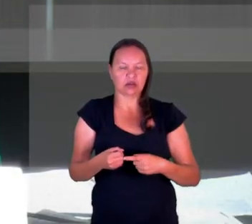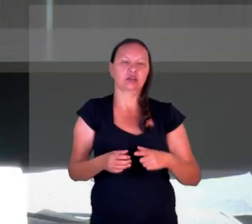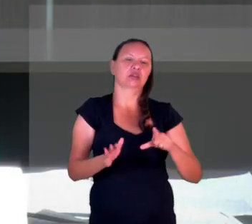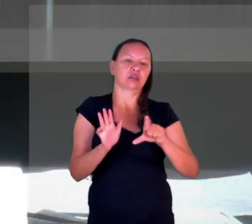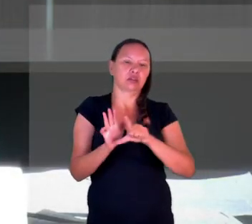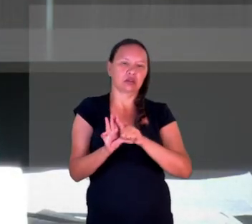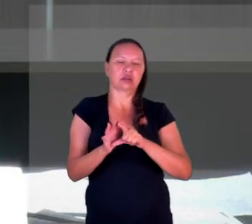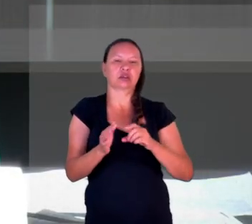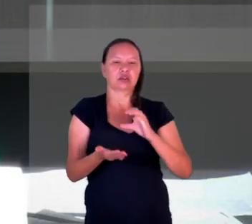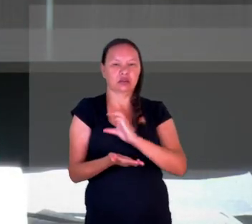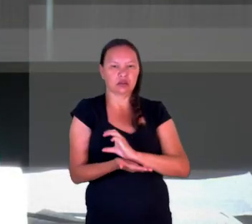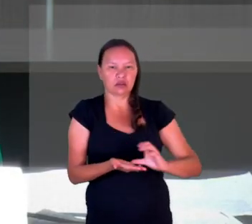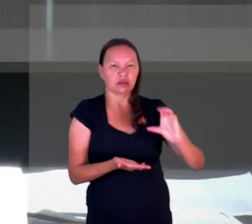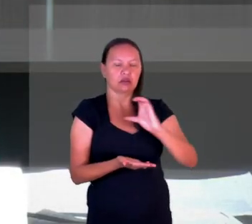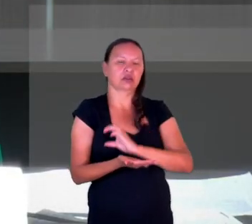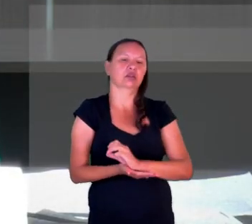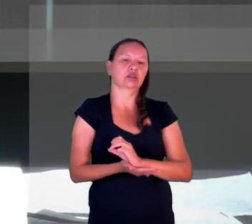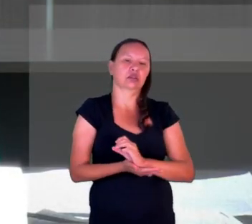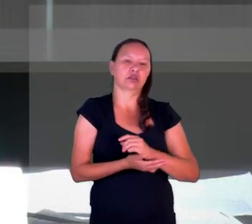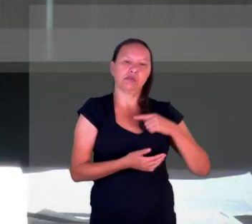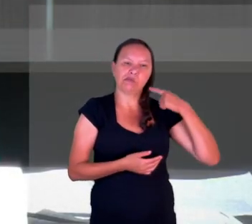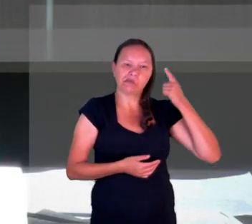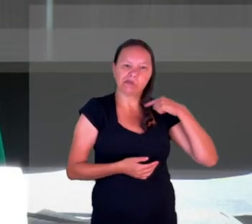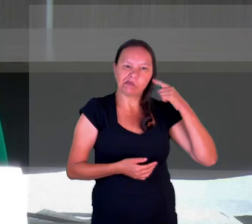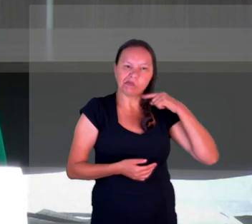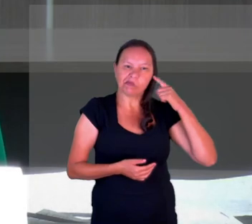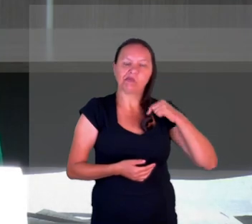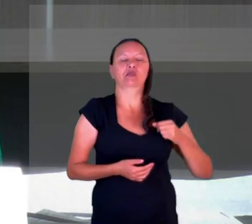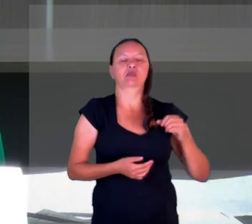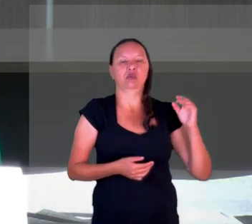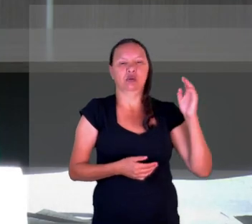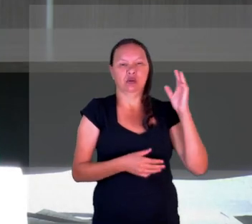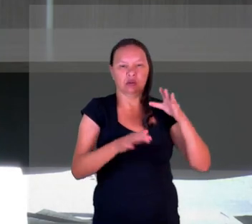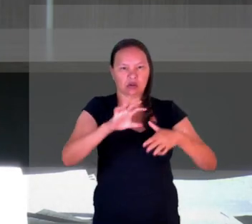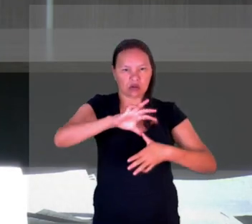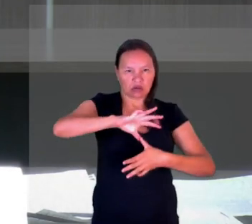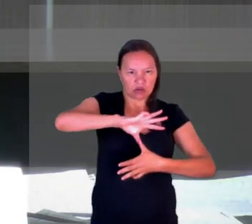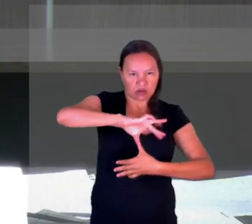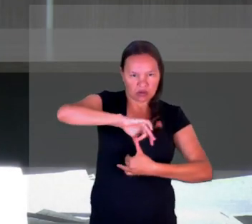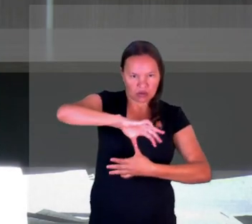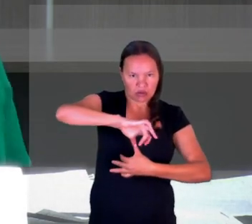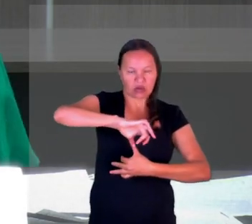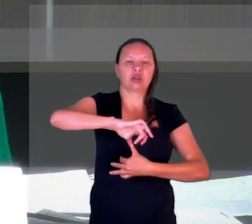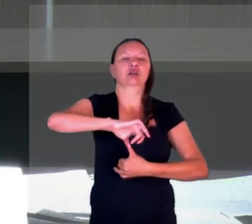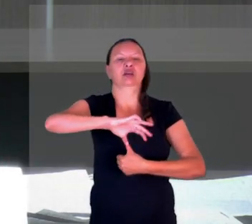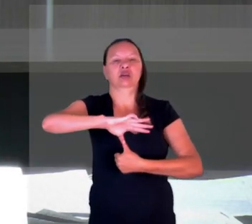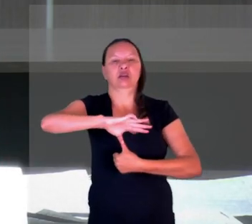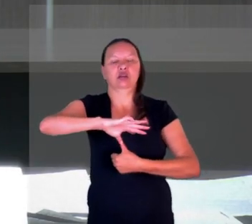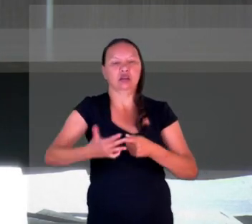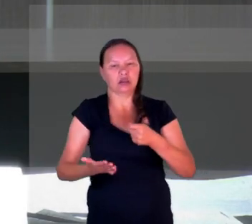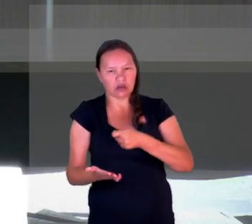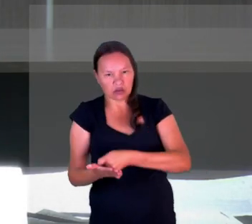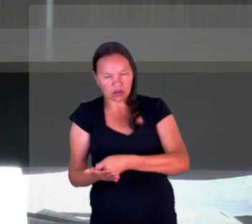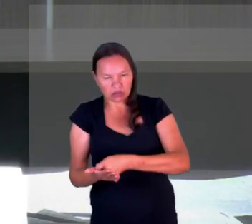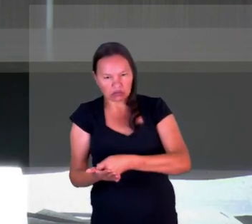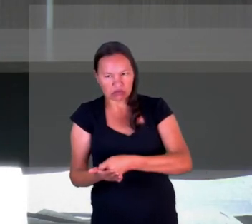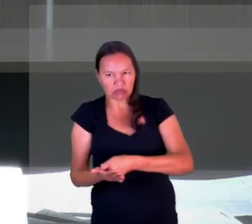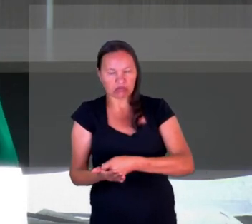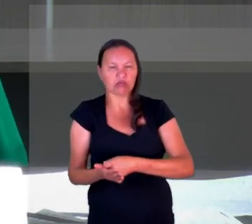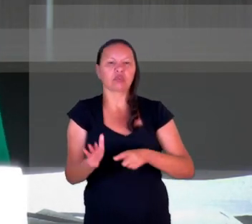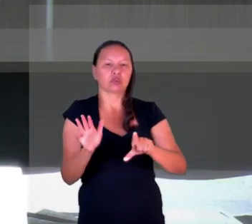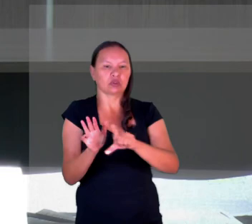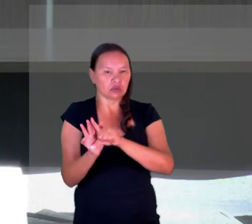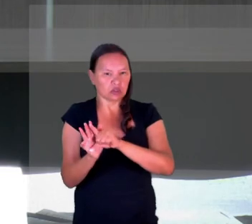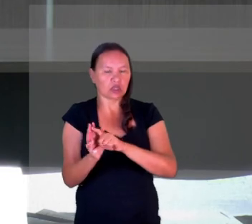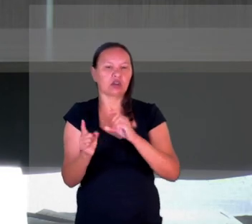capitalista capitaneado pelos Estados Unidos da América dizia que não assinaria um um tratado com direitos sociais